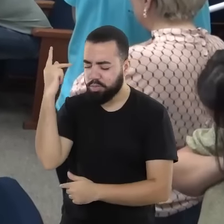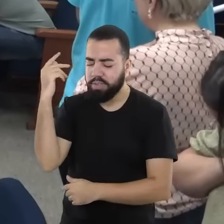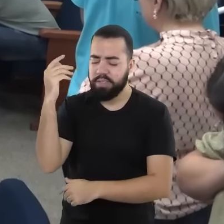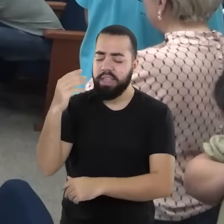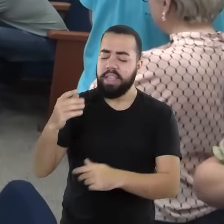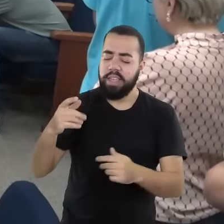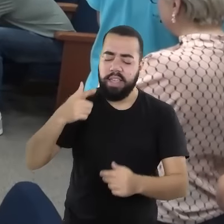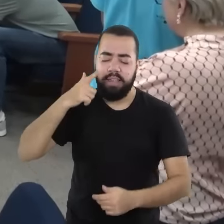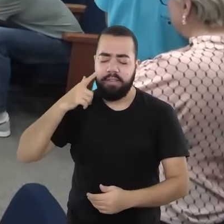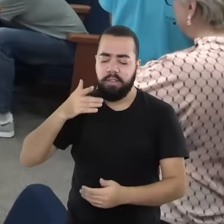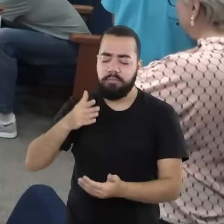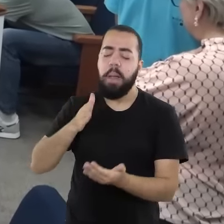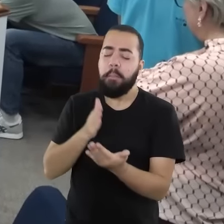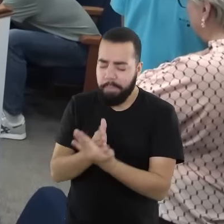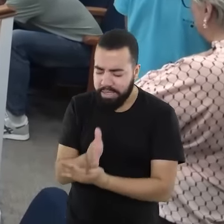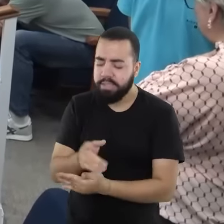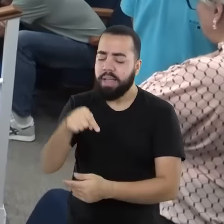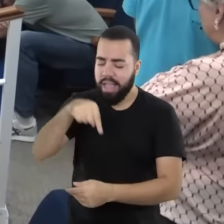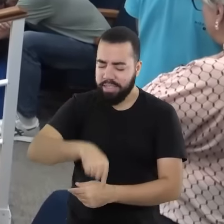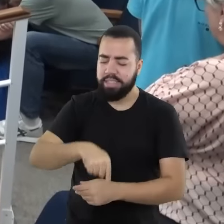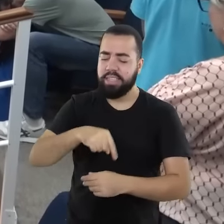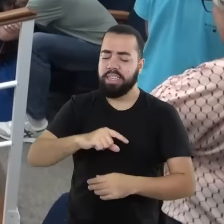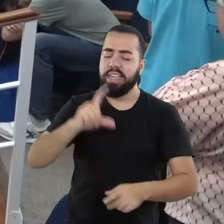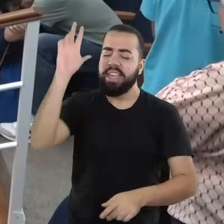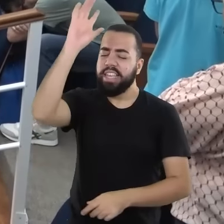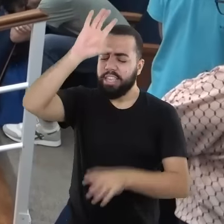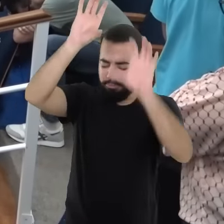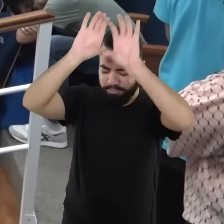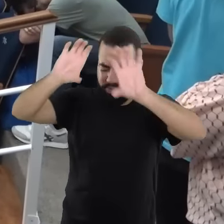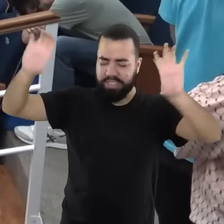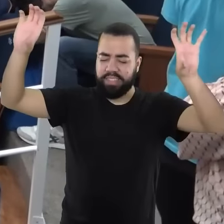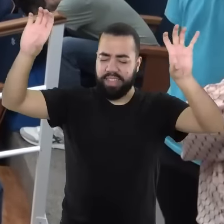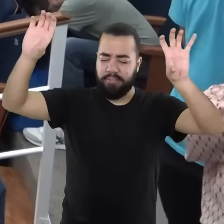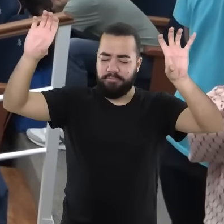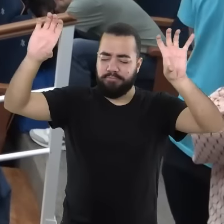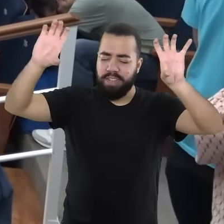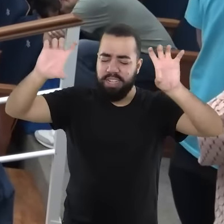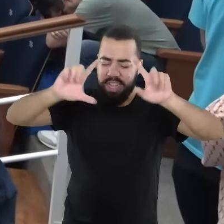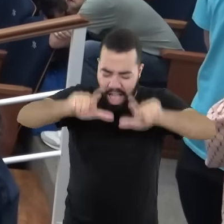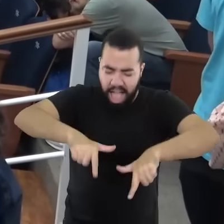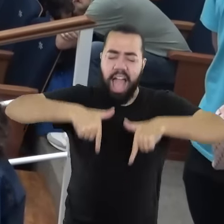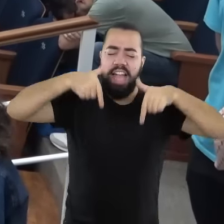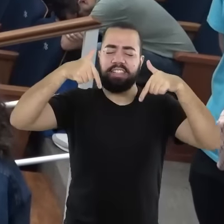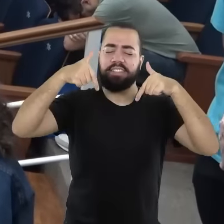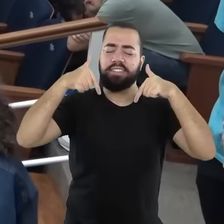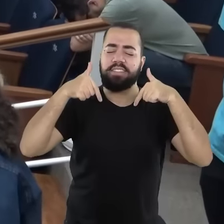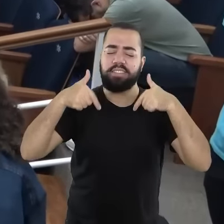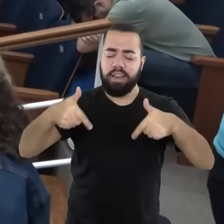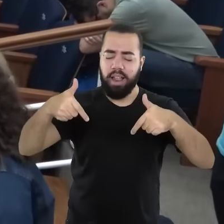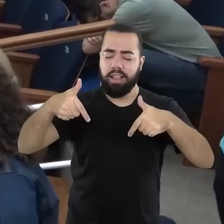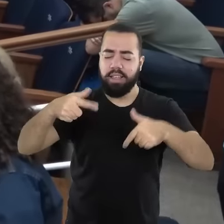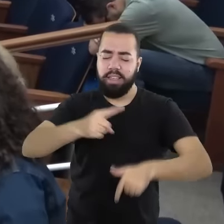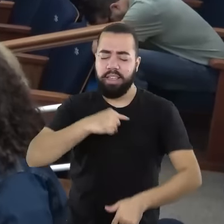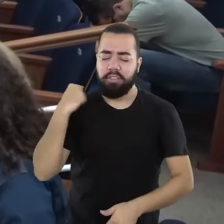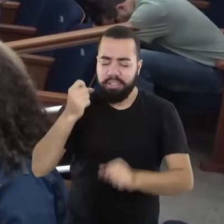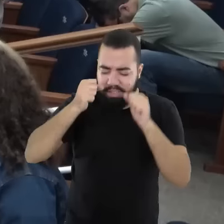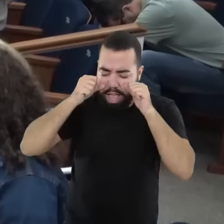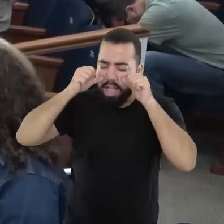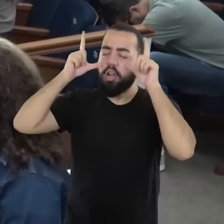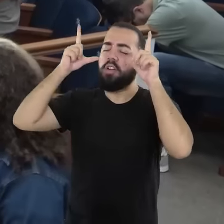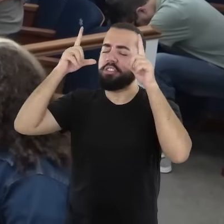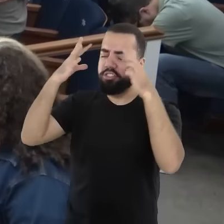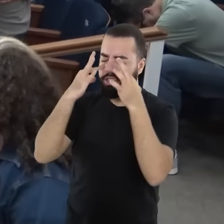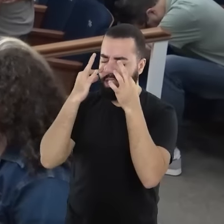inscritos. Que haja, ó Deus, um mover do céu aqui. Que haja um despertamento, um